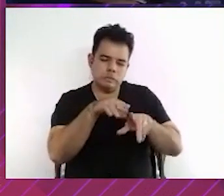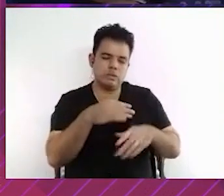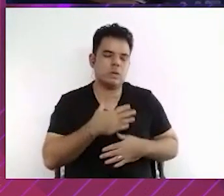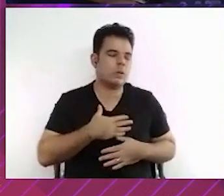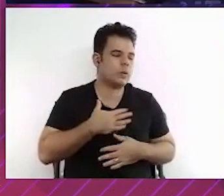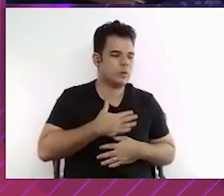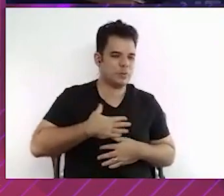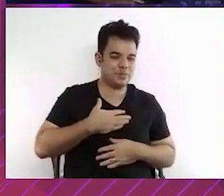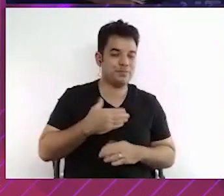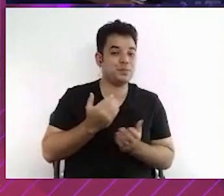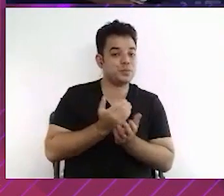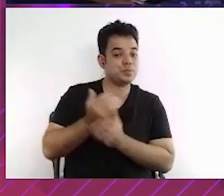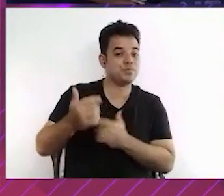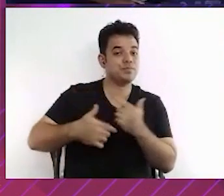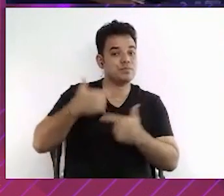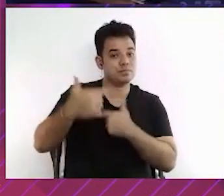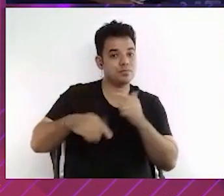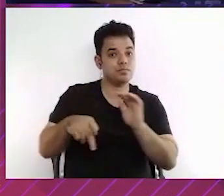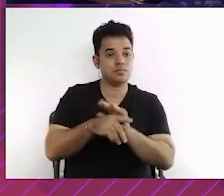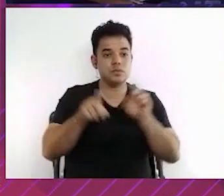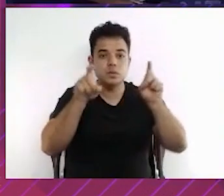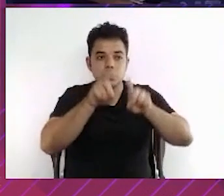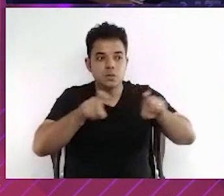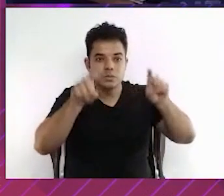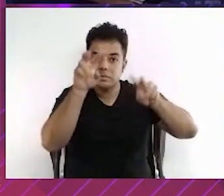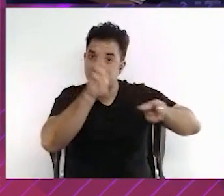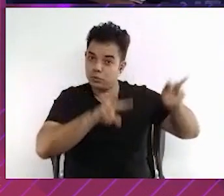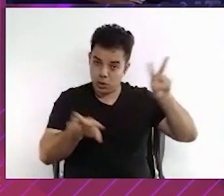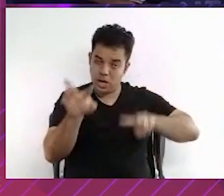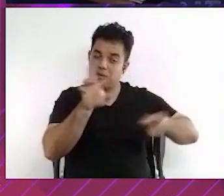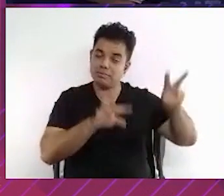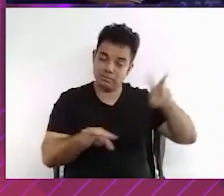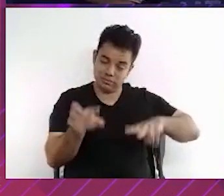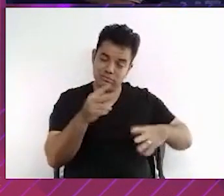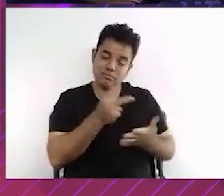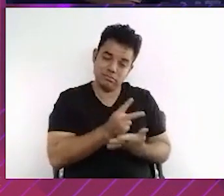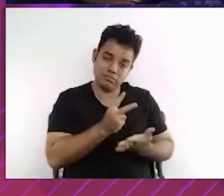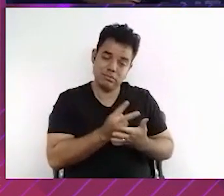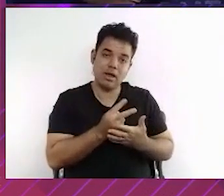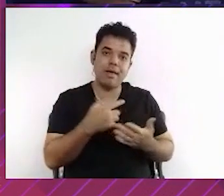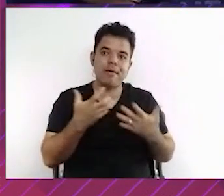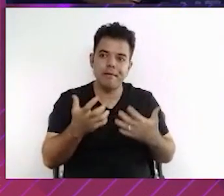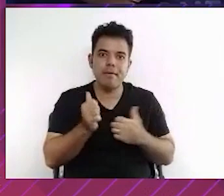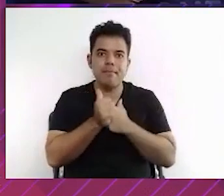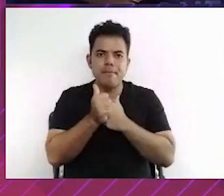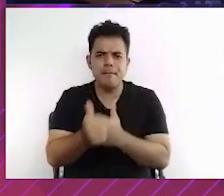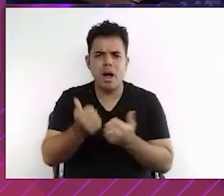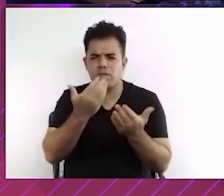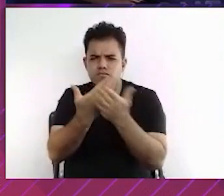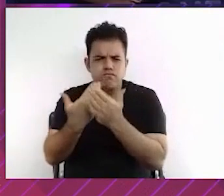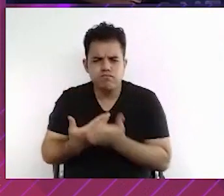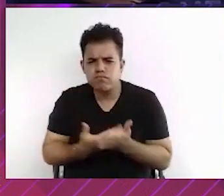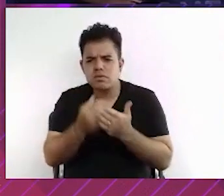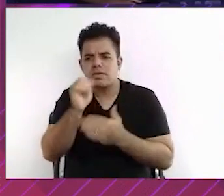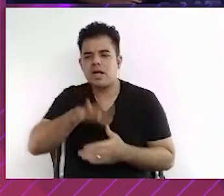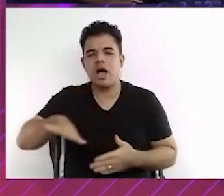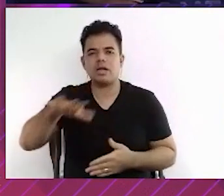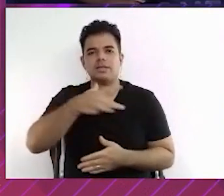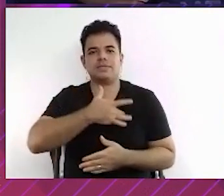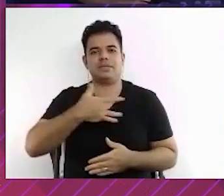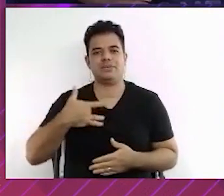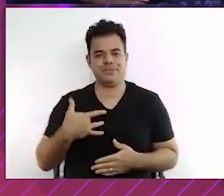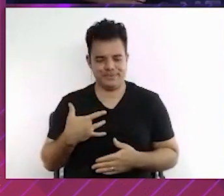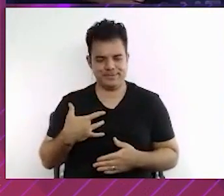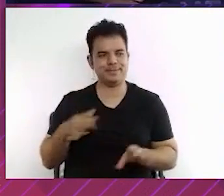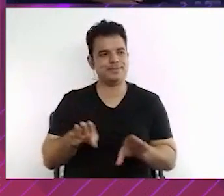começo, eu trabalhava com computação visual, na verdade, mas eu sempre fui atrás de pesquisas na área de saúde. Aqui tem o